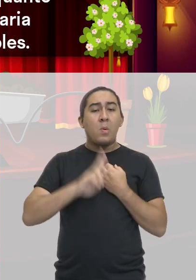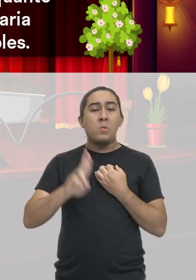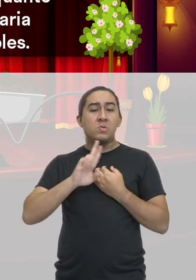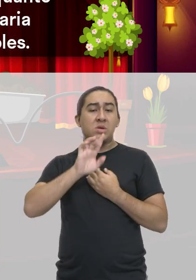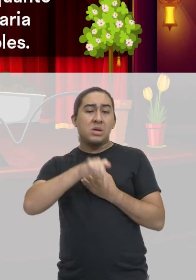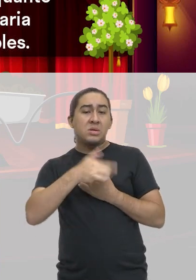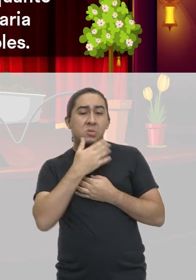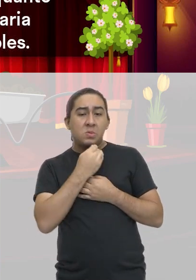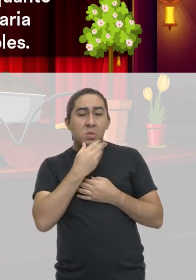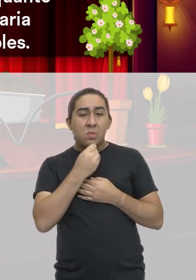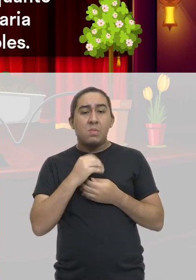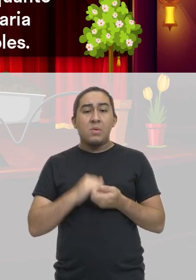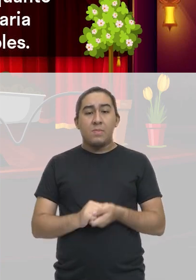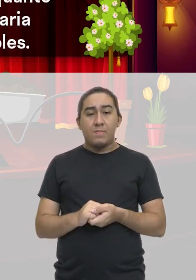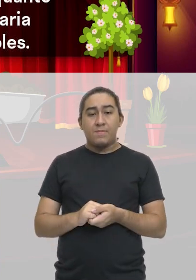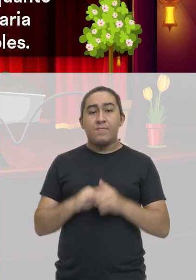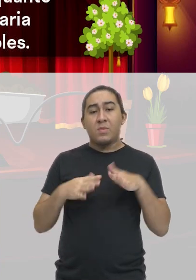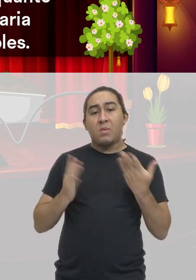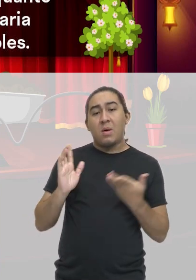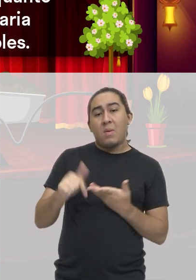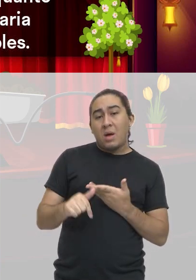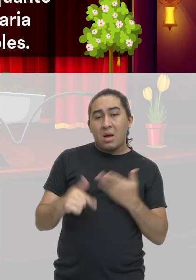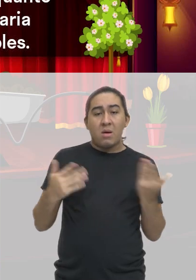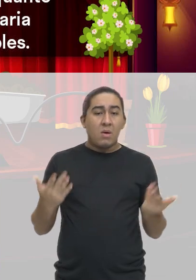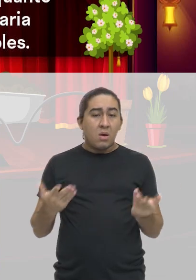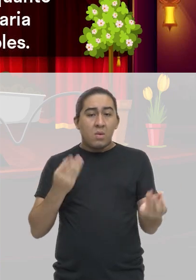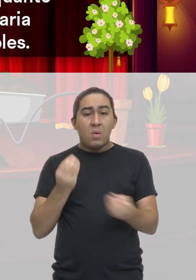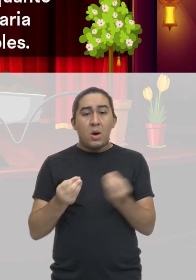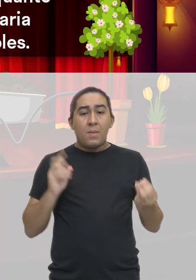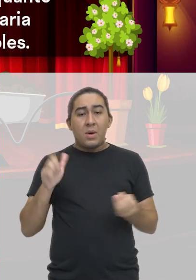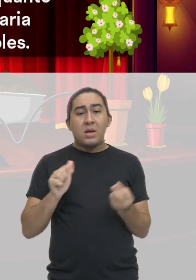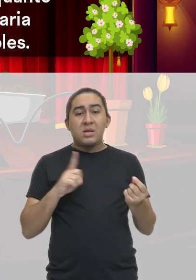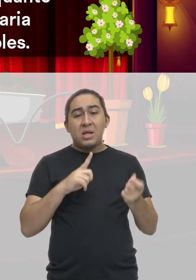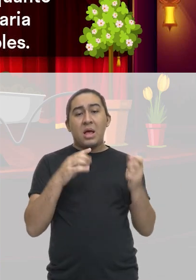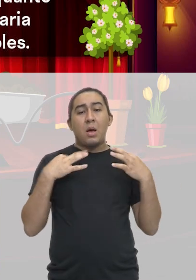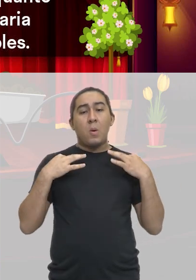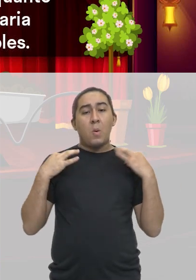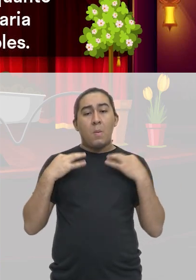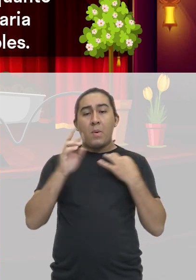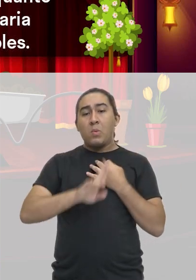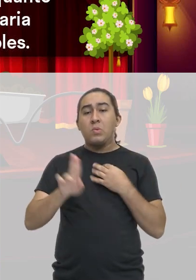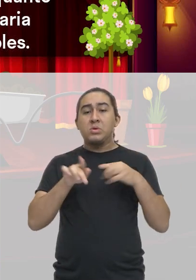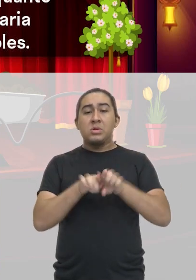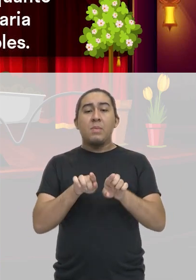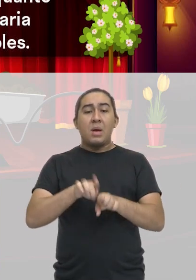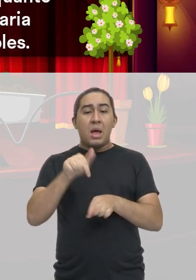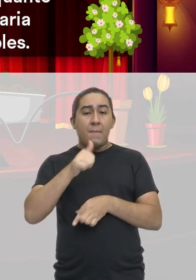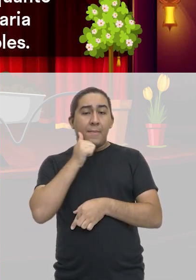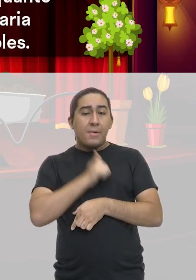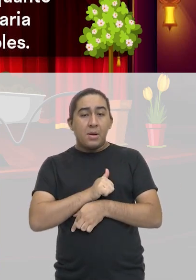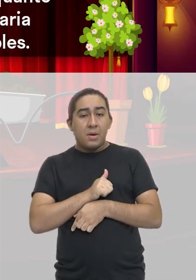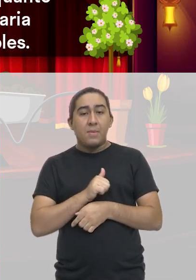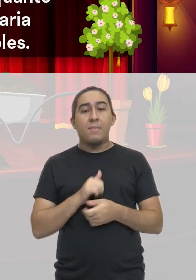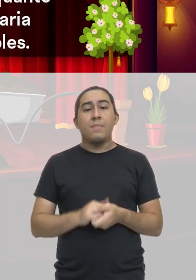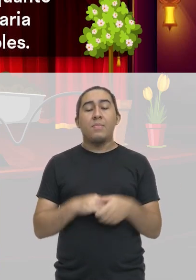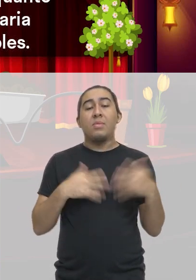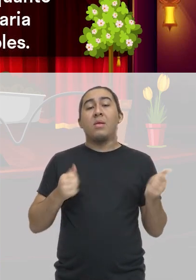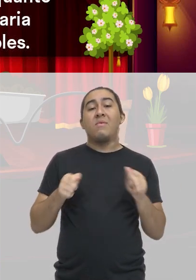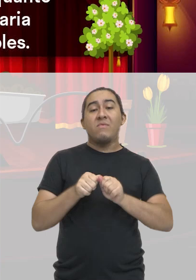se veste, certo? Qual é o figurino dele? Como é que ele está vestido? E ela também. Então, isso faz